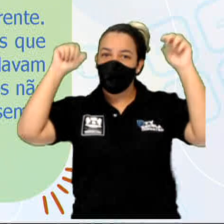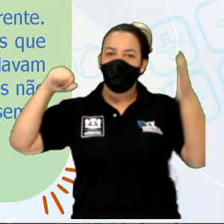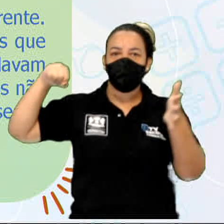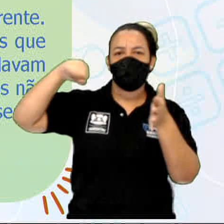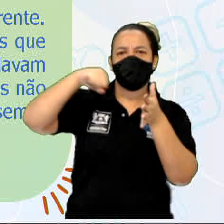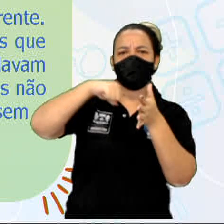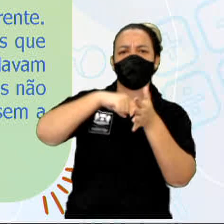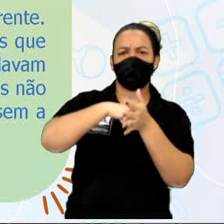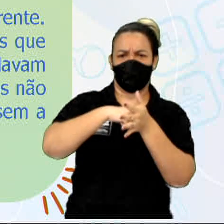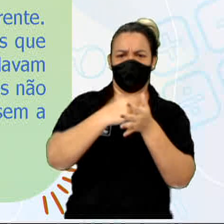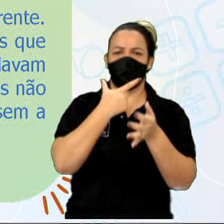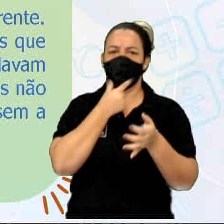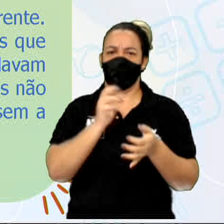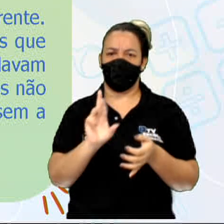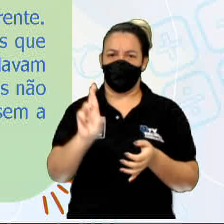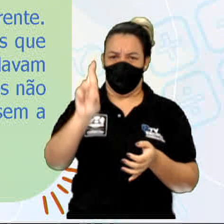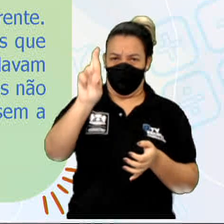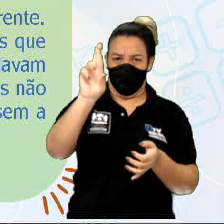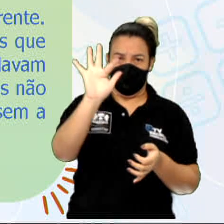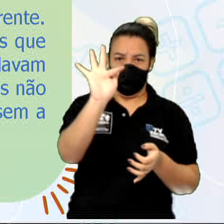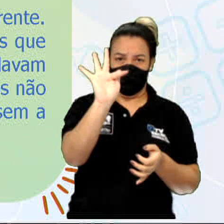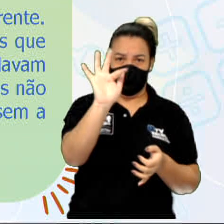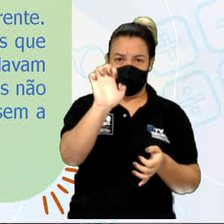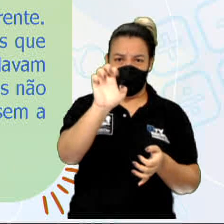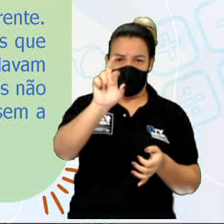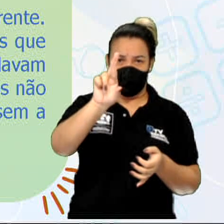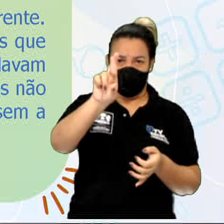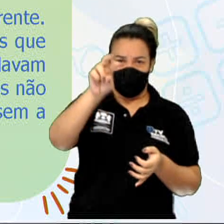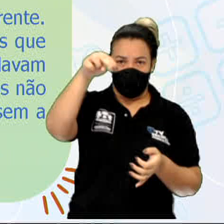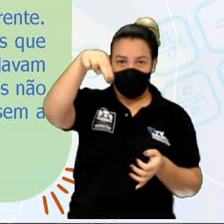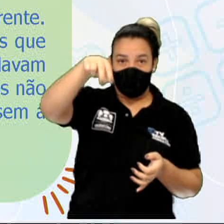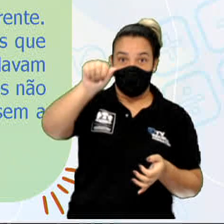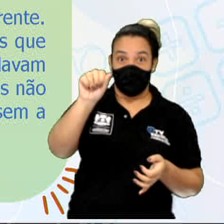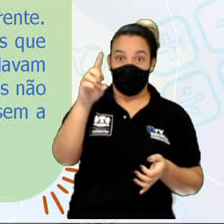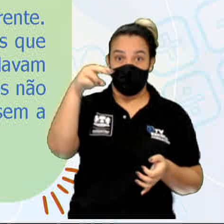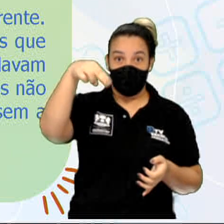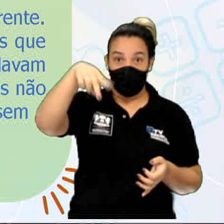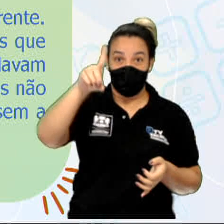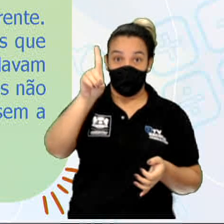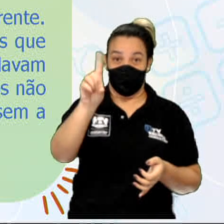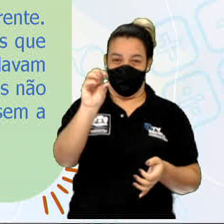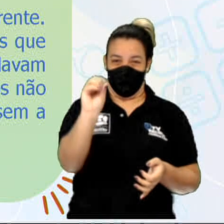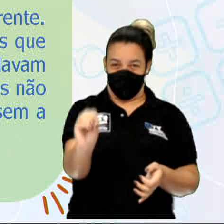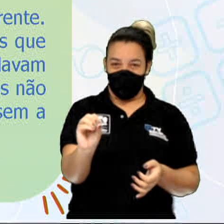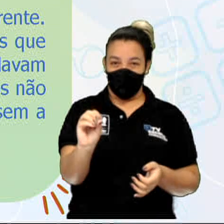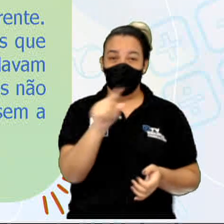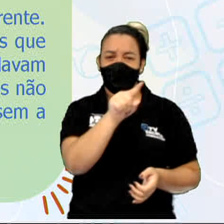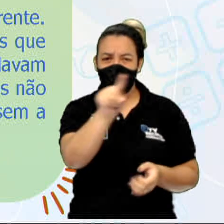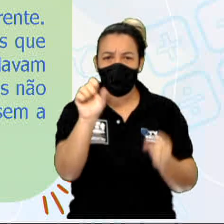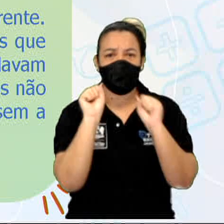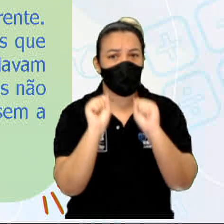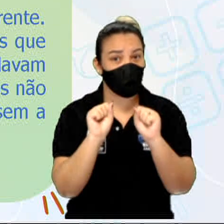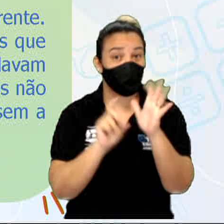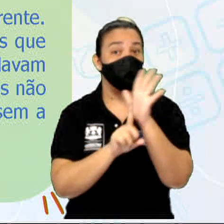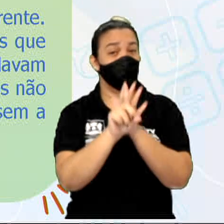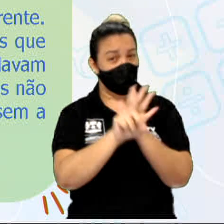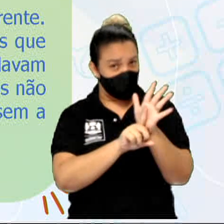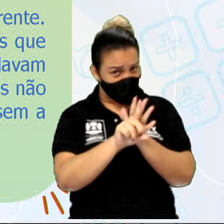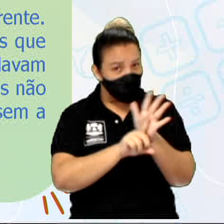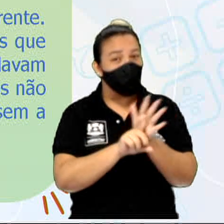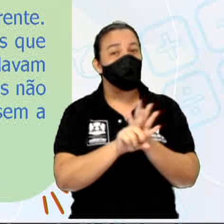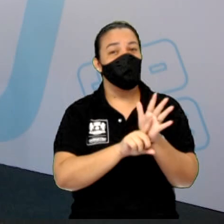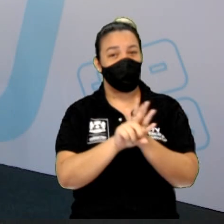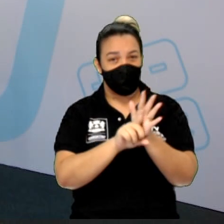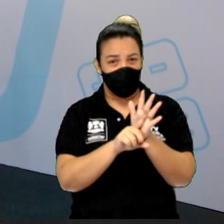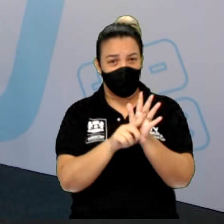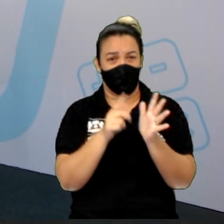Luiz Fernando Veríssimo, filho de Érico Veríssimo. Gente, se vocês puderem pesquisar, Érico Veríssimo tem